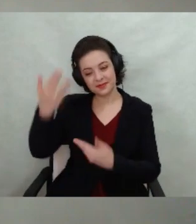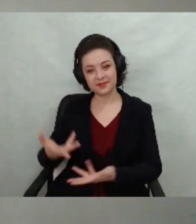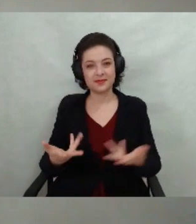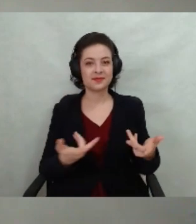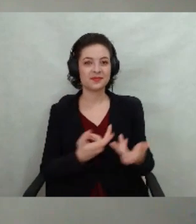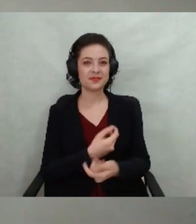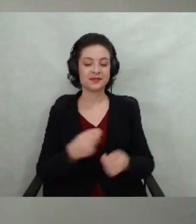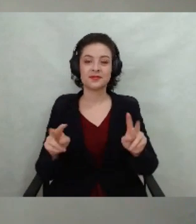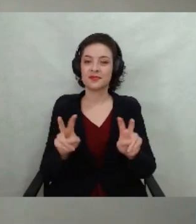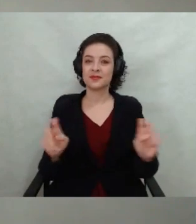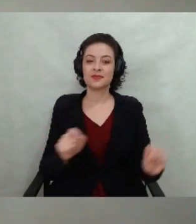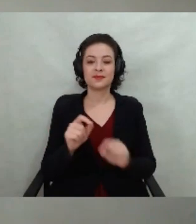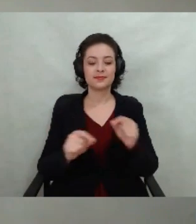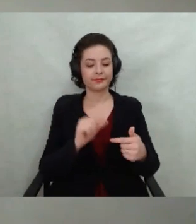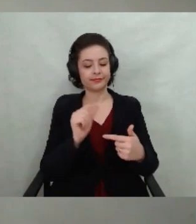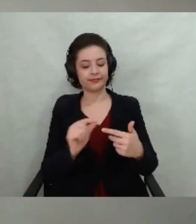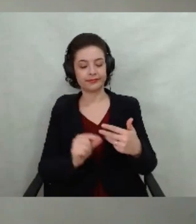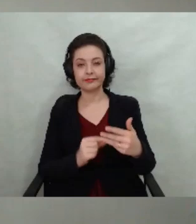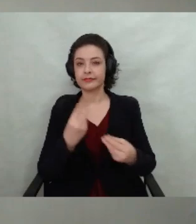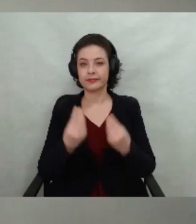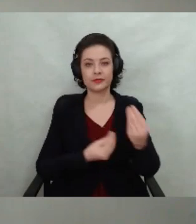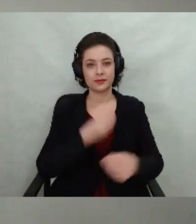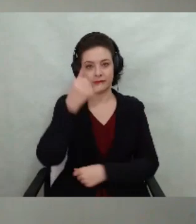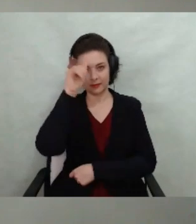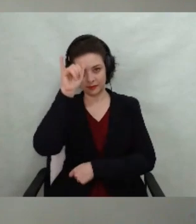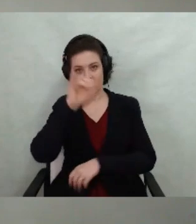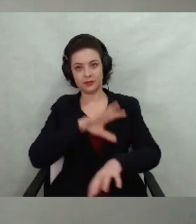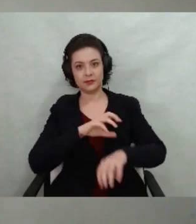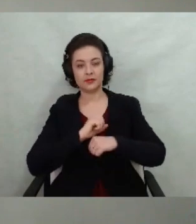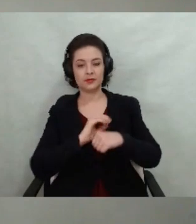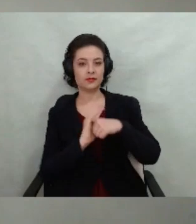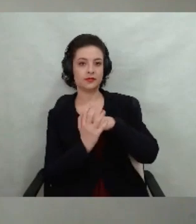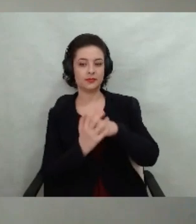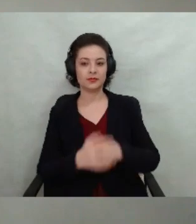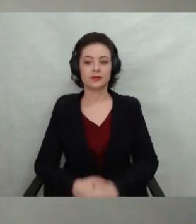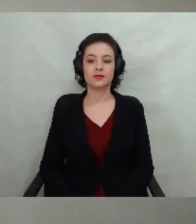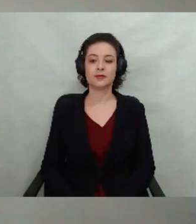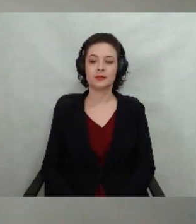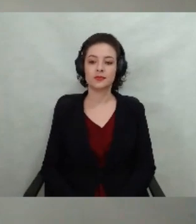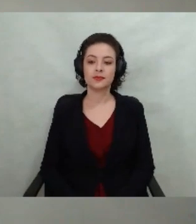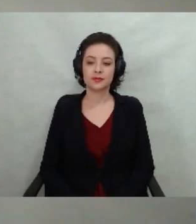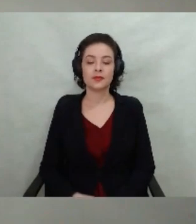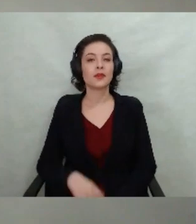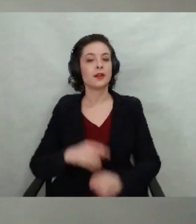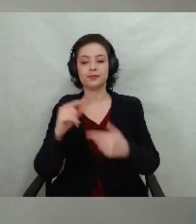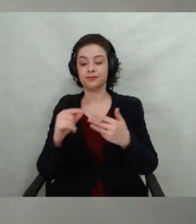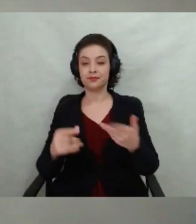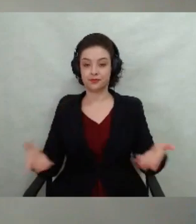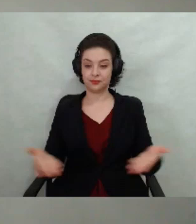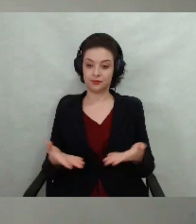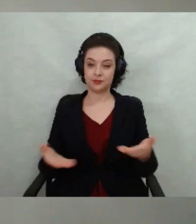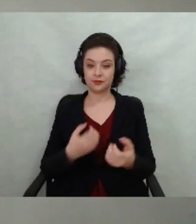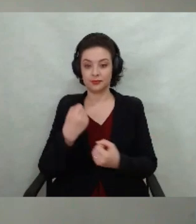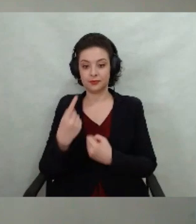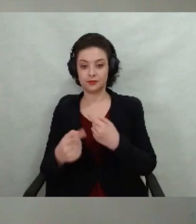as medidas preventivas para a Covid-19. Então, eu vou trazer agora alguma coisa